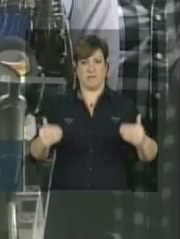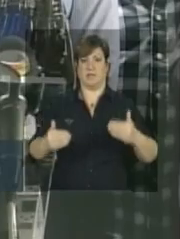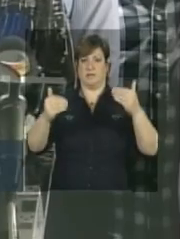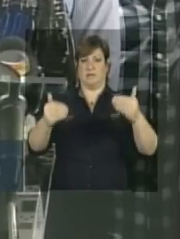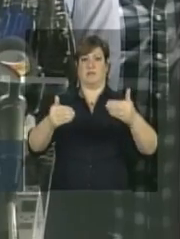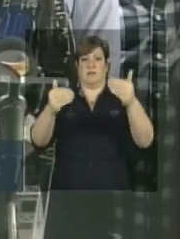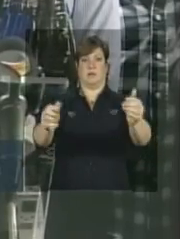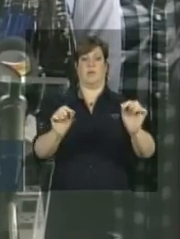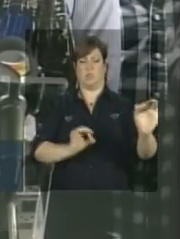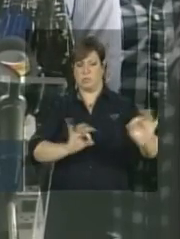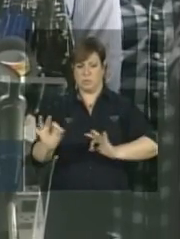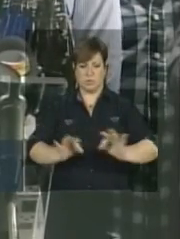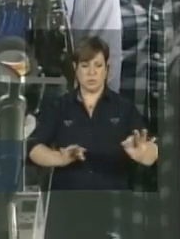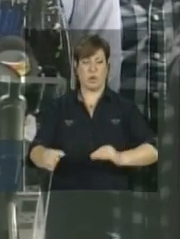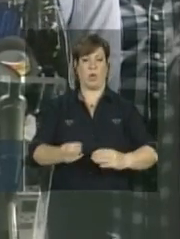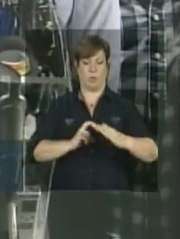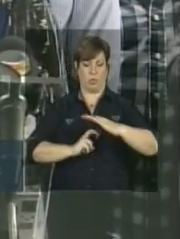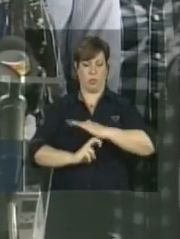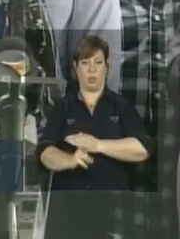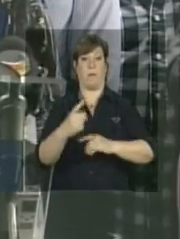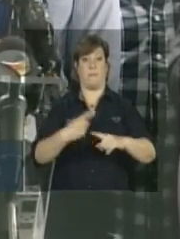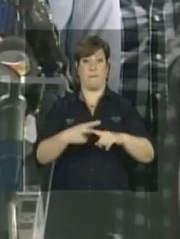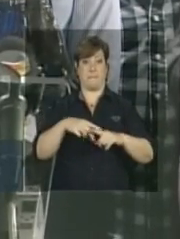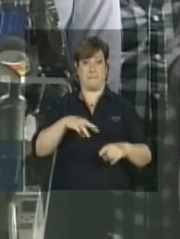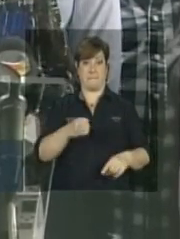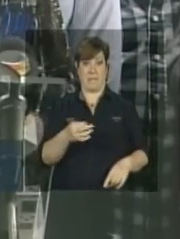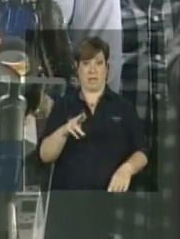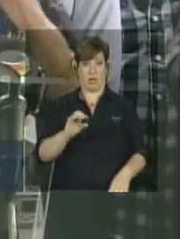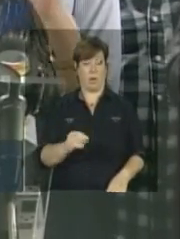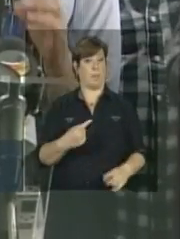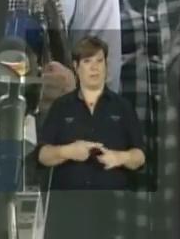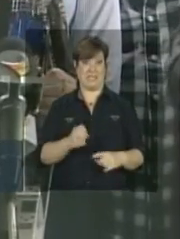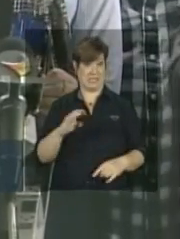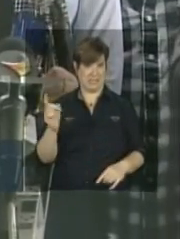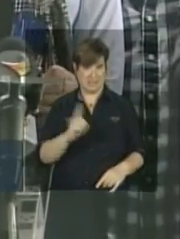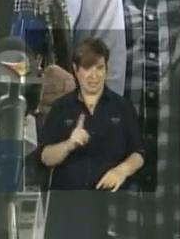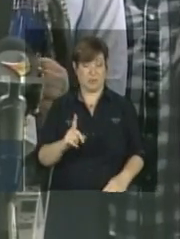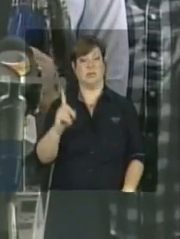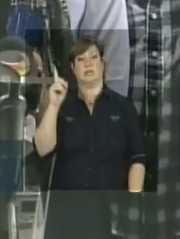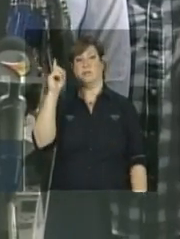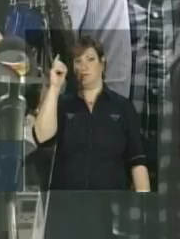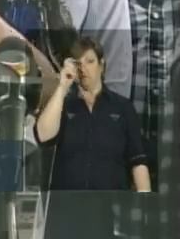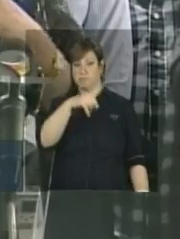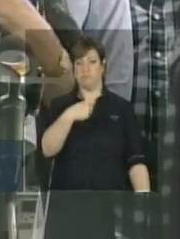direção à logística urbana de metrô, porque caso contrário nós vamos ter situações